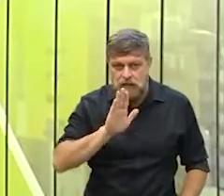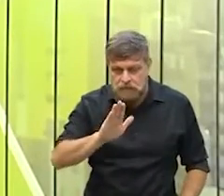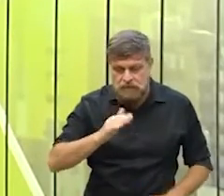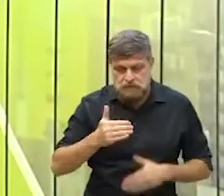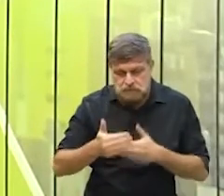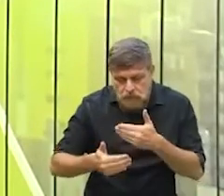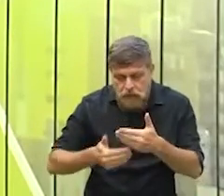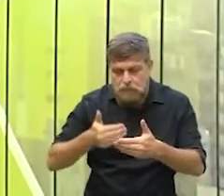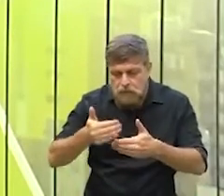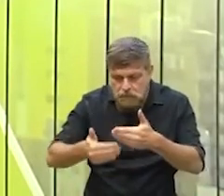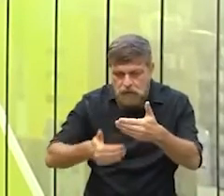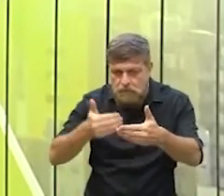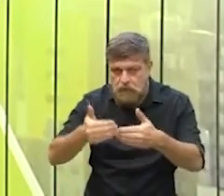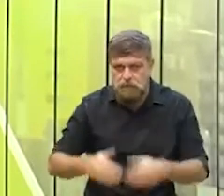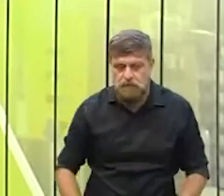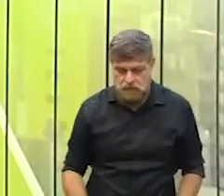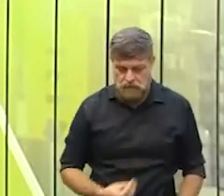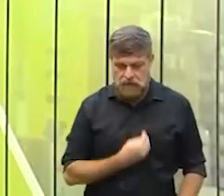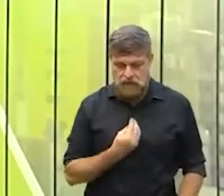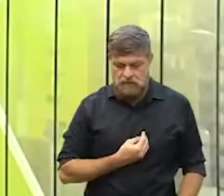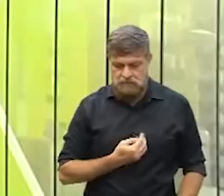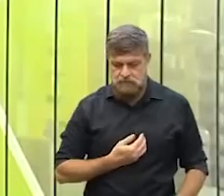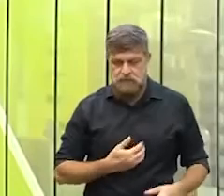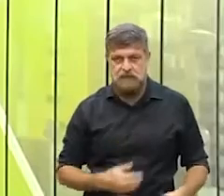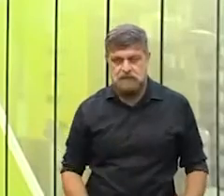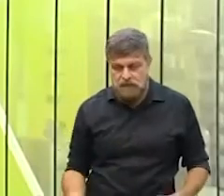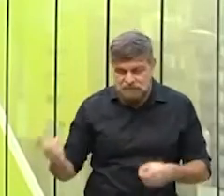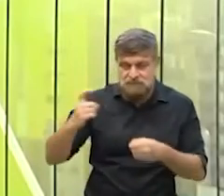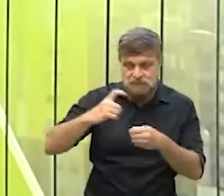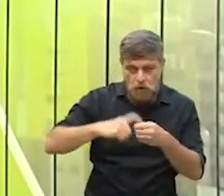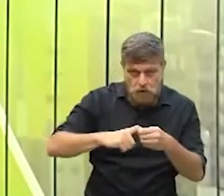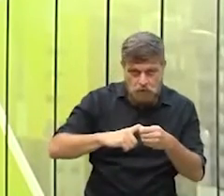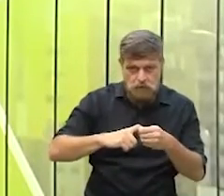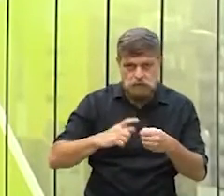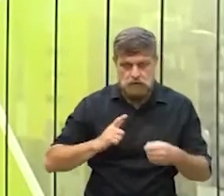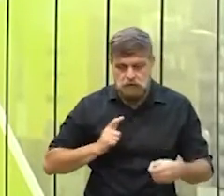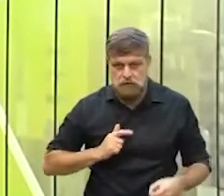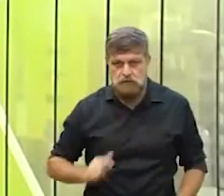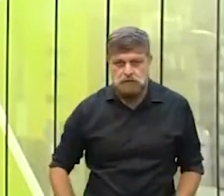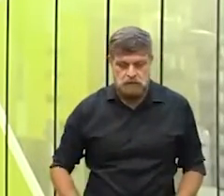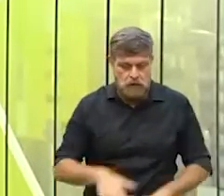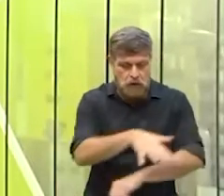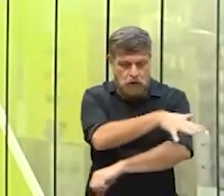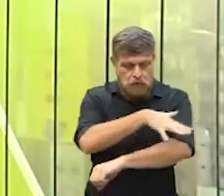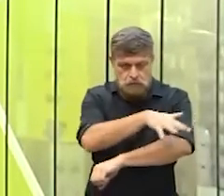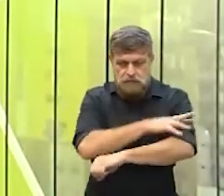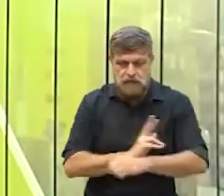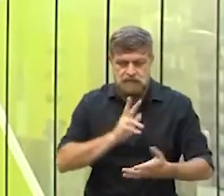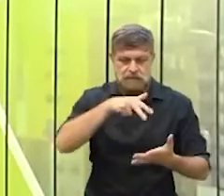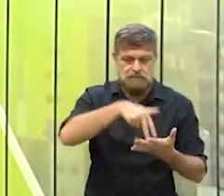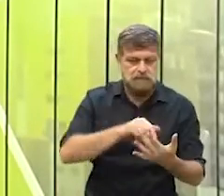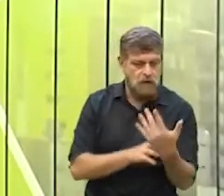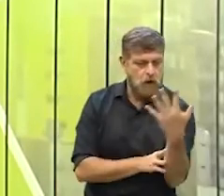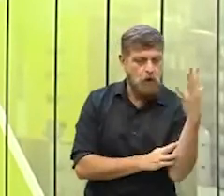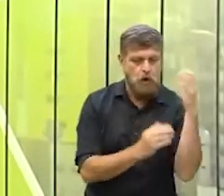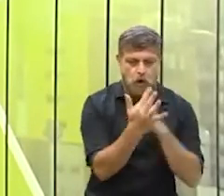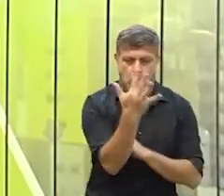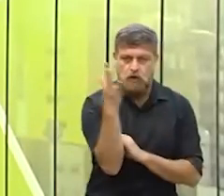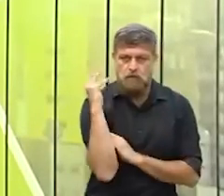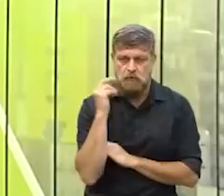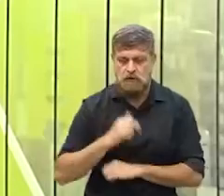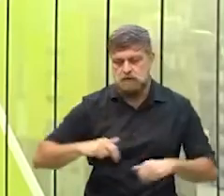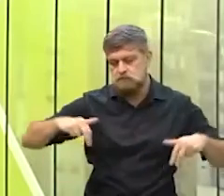gradativamente os serviços vão voltando, as famílias estão voltando a ocupar os parques, os bosques aqui da cidade.